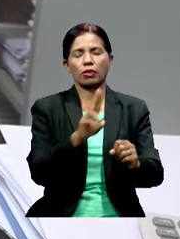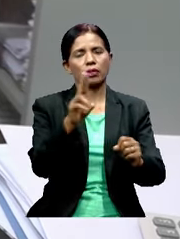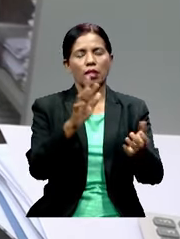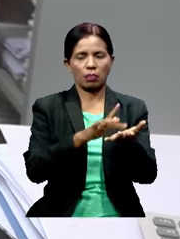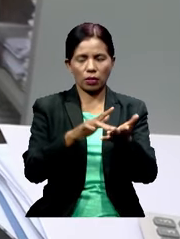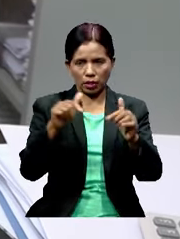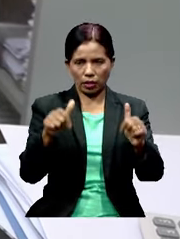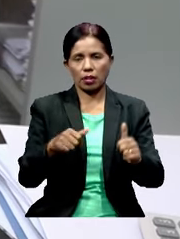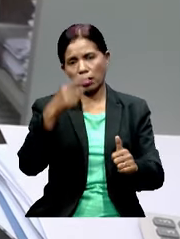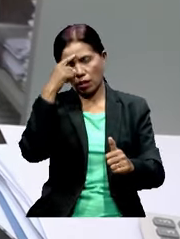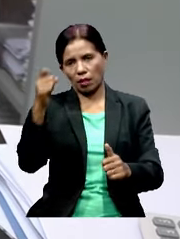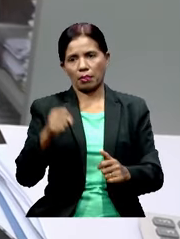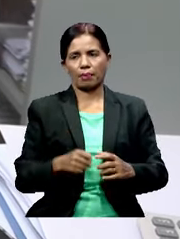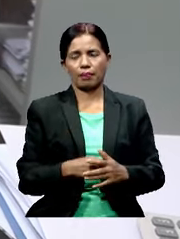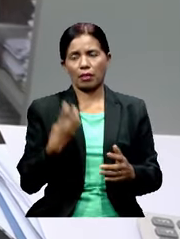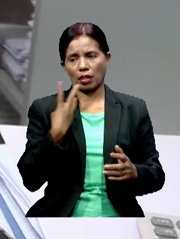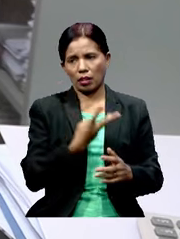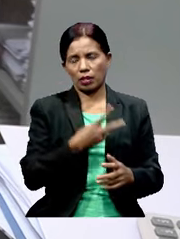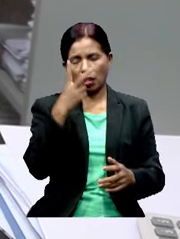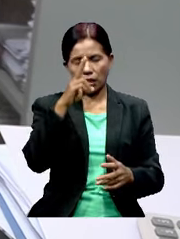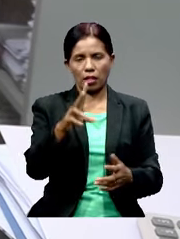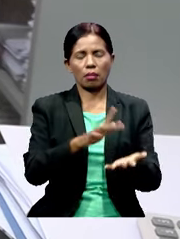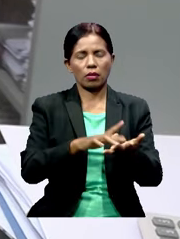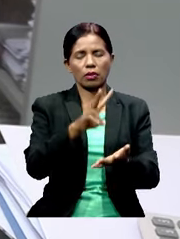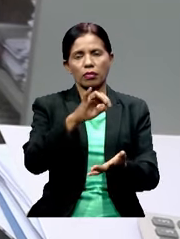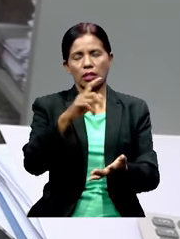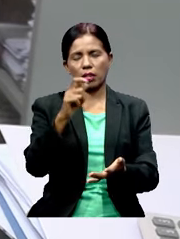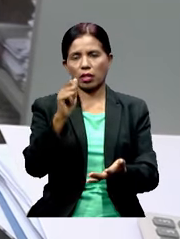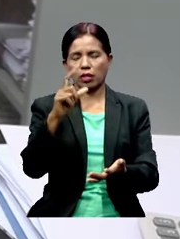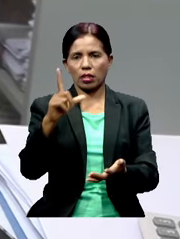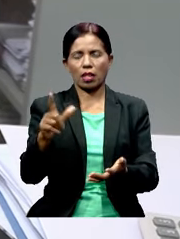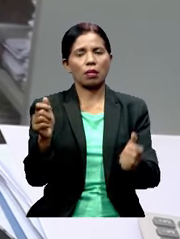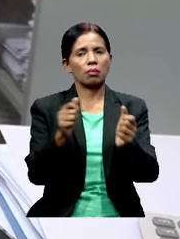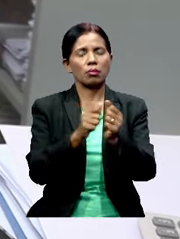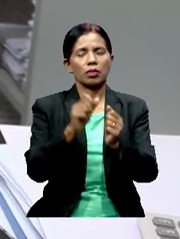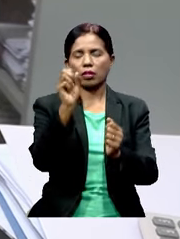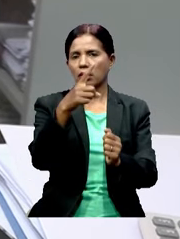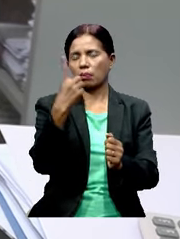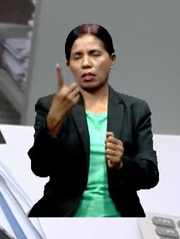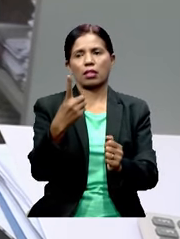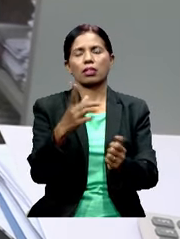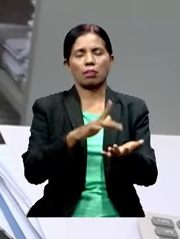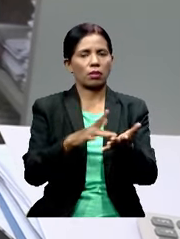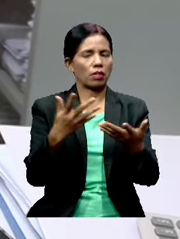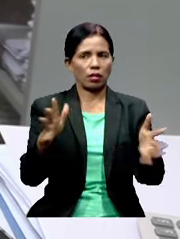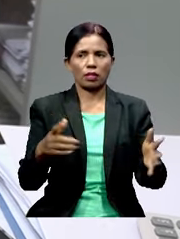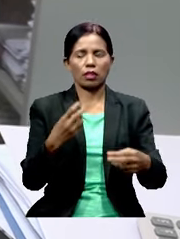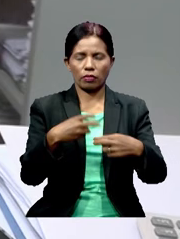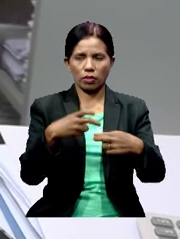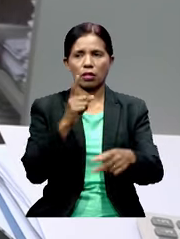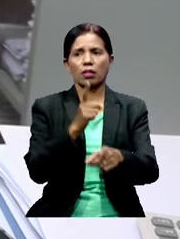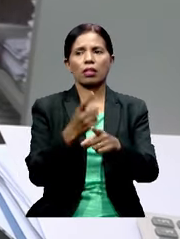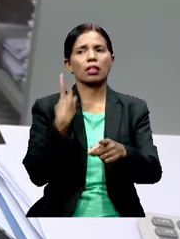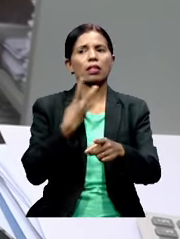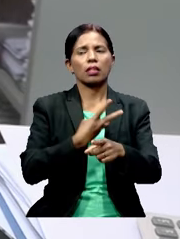Da né? Também, né? Mas e tal é que ataque iha vital barak, né? Mas aquela iha, se quitar 11 itens, né? Não me prejudica até mesmo. Ita persija ita espera